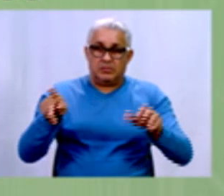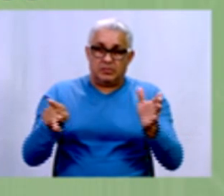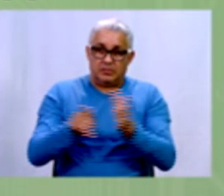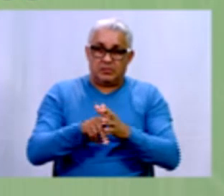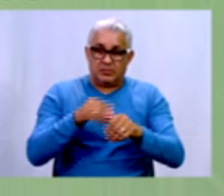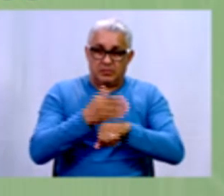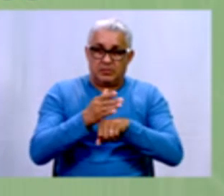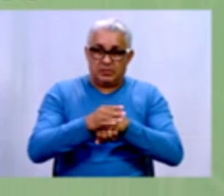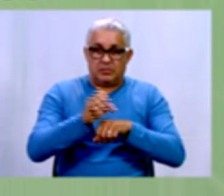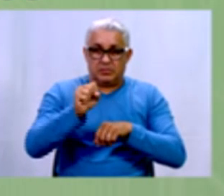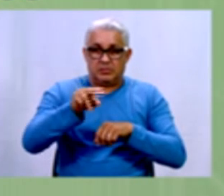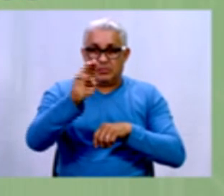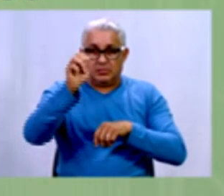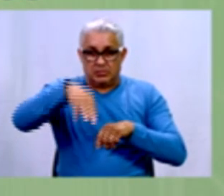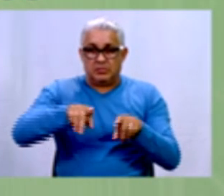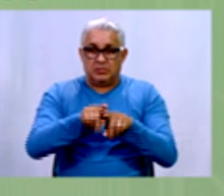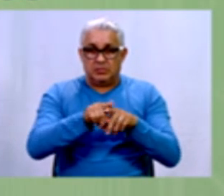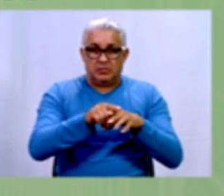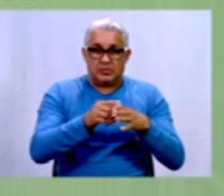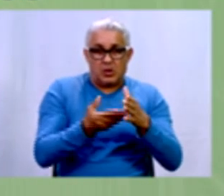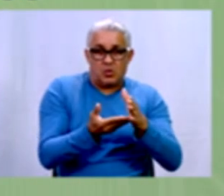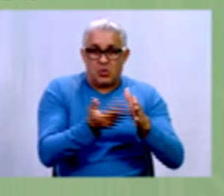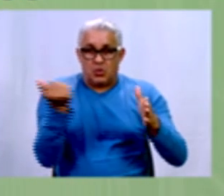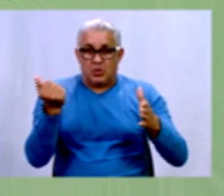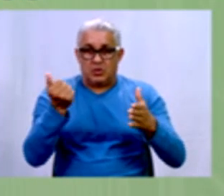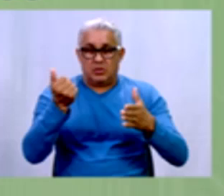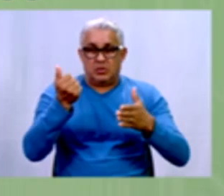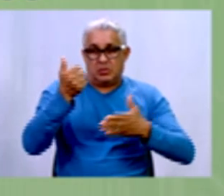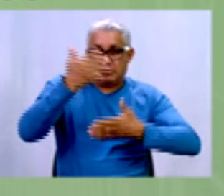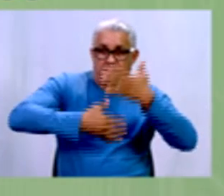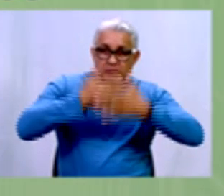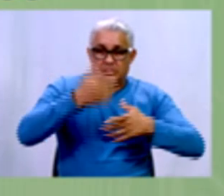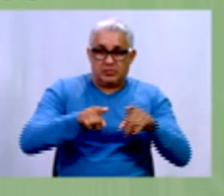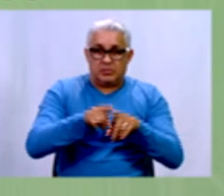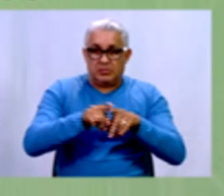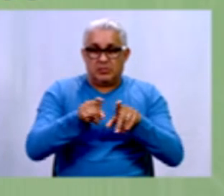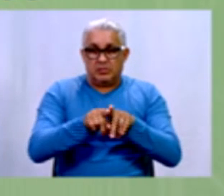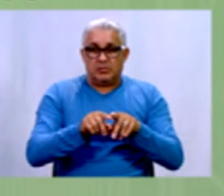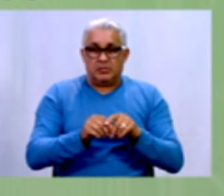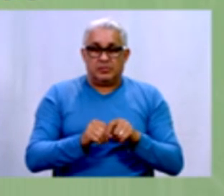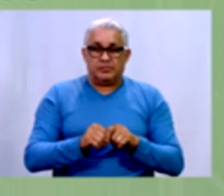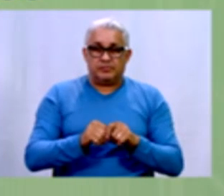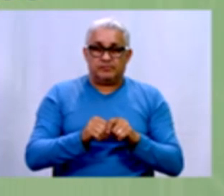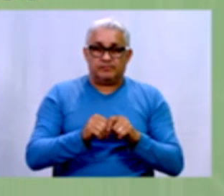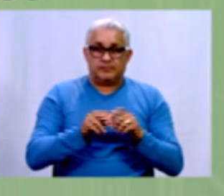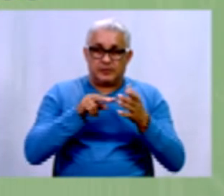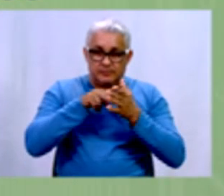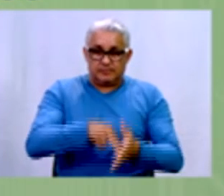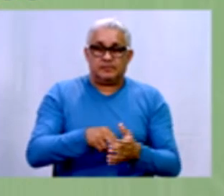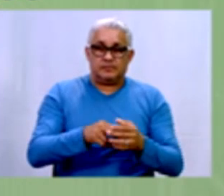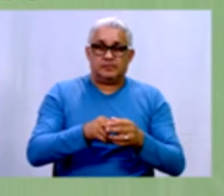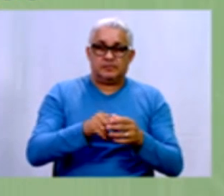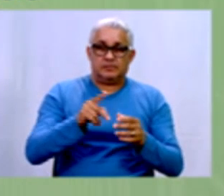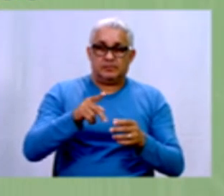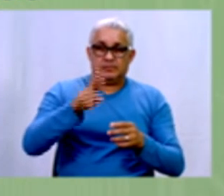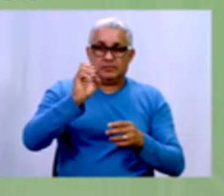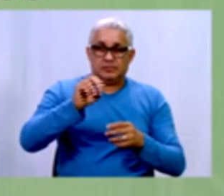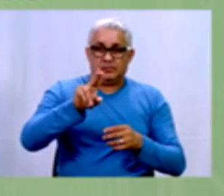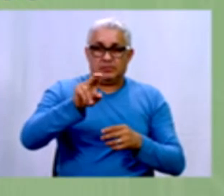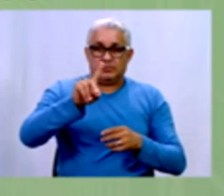os obstáculos, certo? Garante a plena funcionalidade e produtividade da